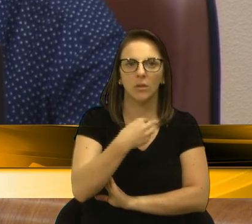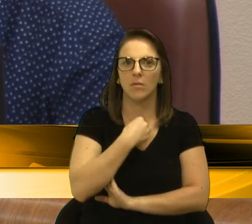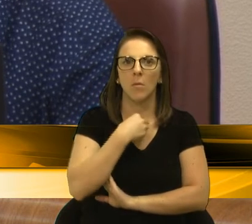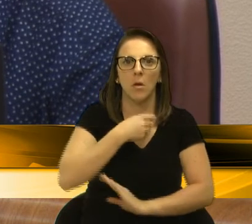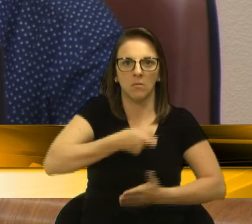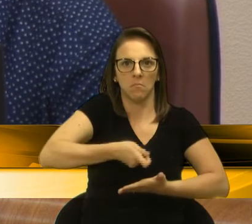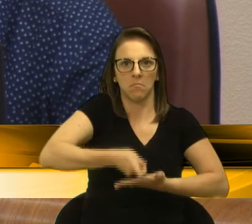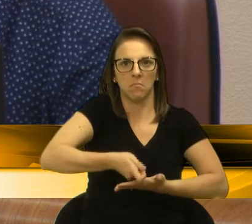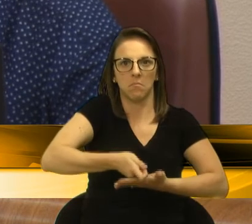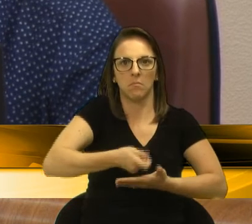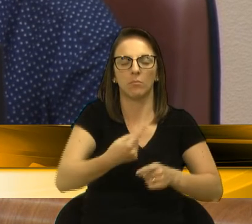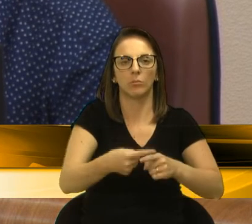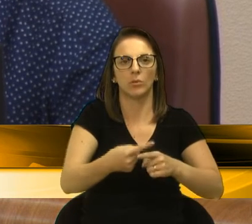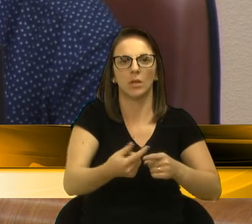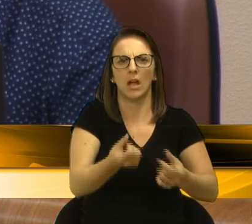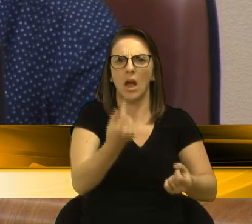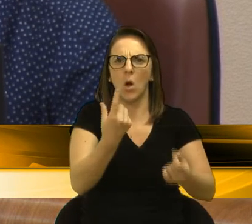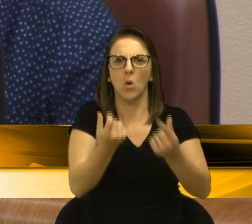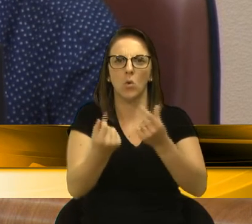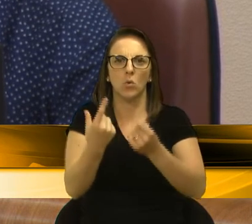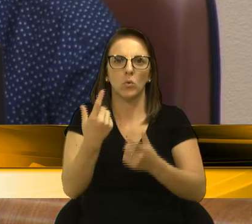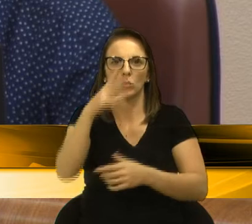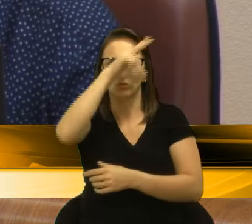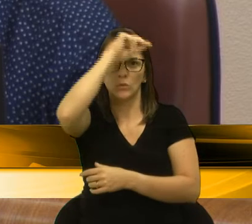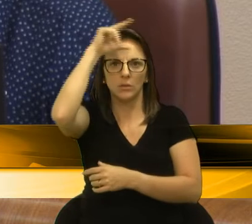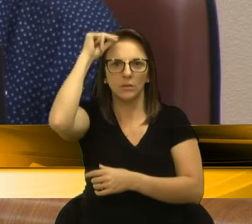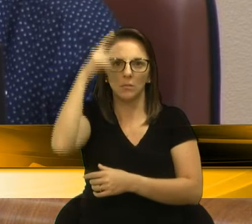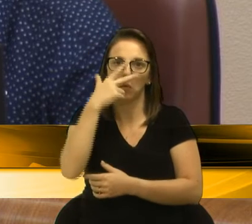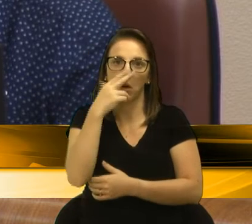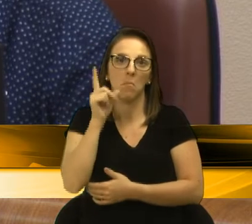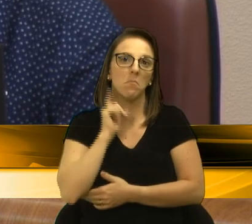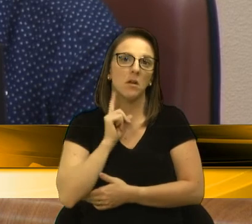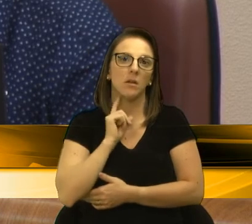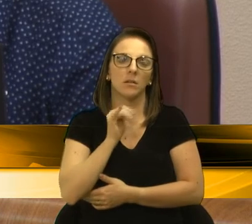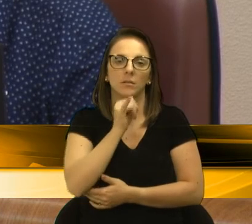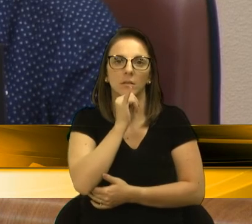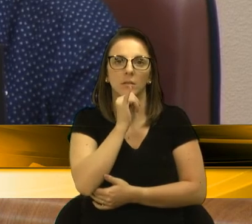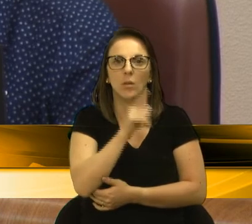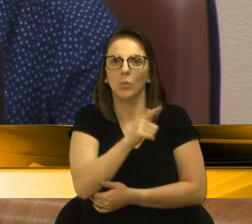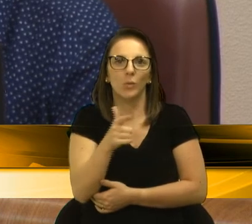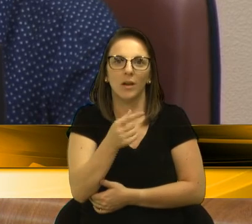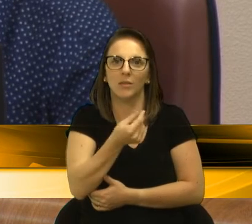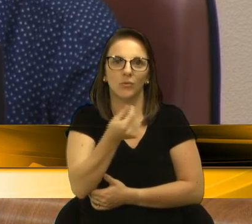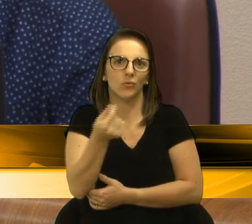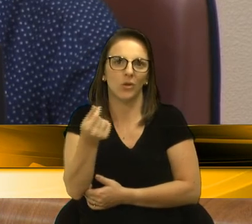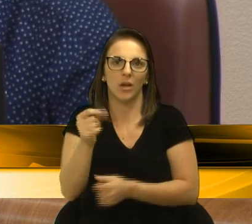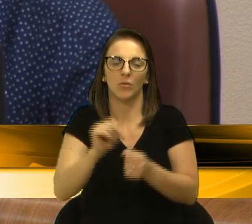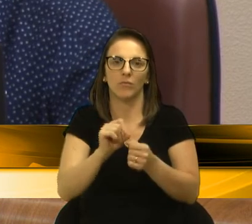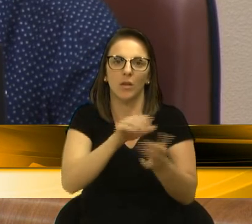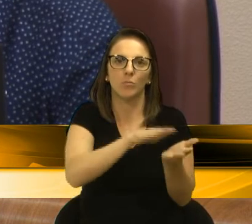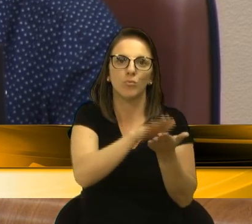muitos municípios, como Minas Gerais, que não dispõem de recursos financeiros suficientes para publicar atos